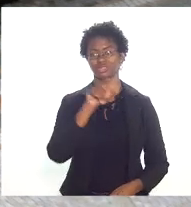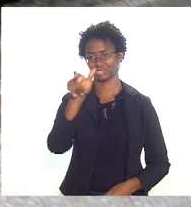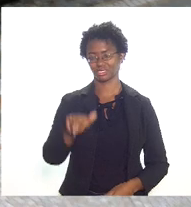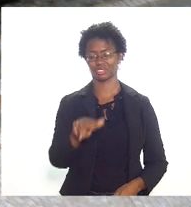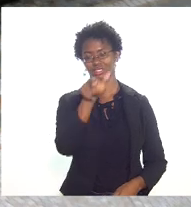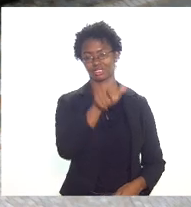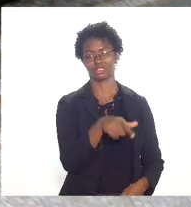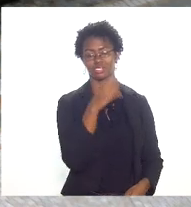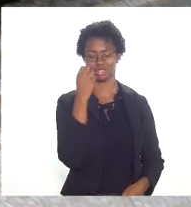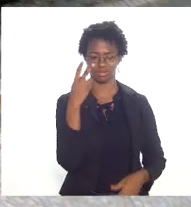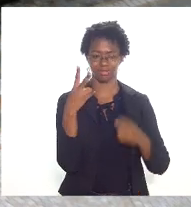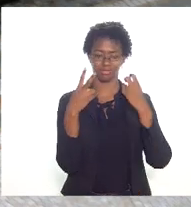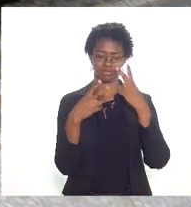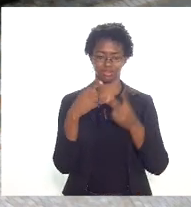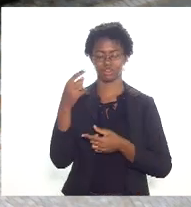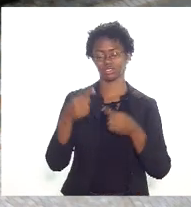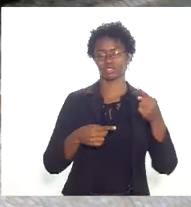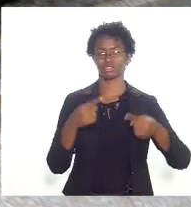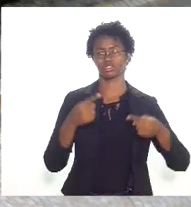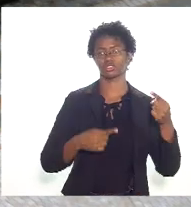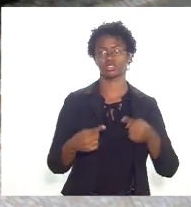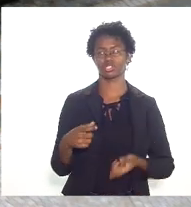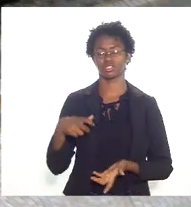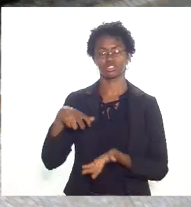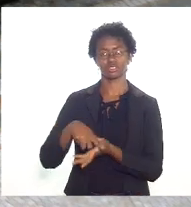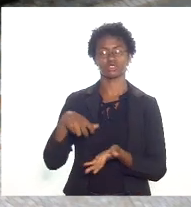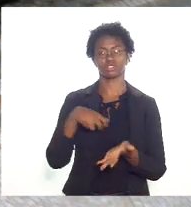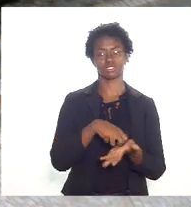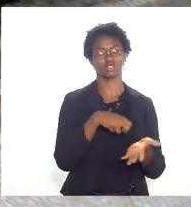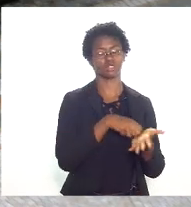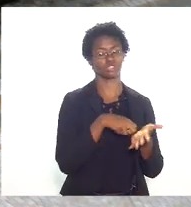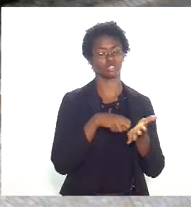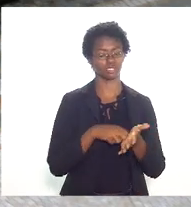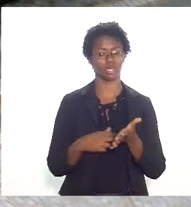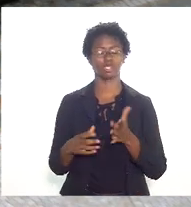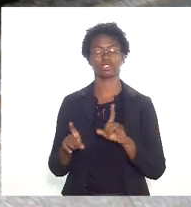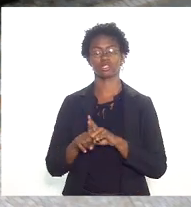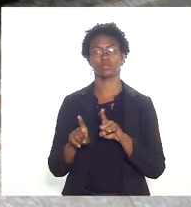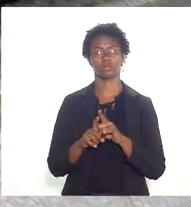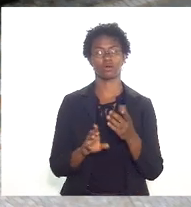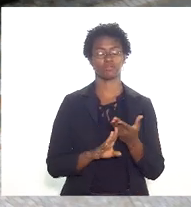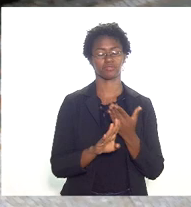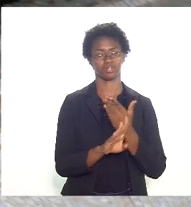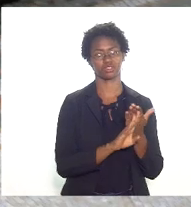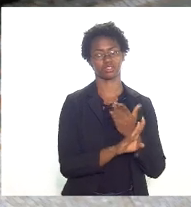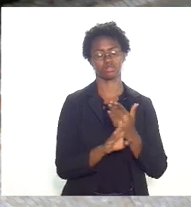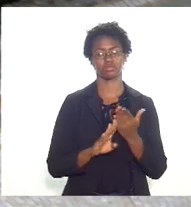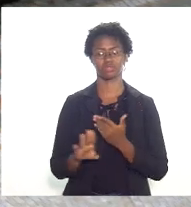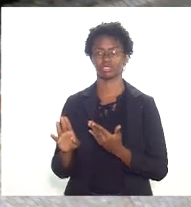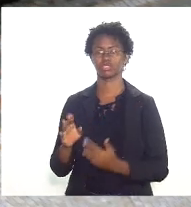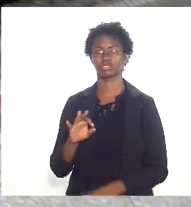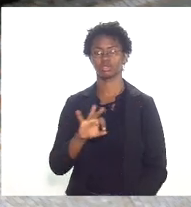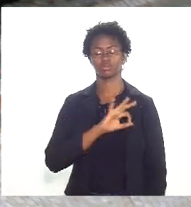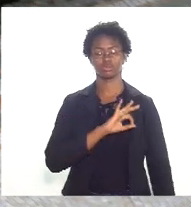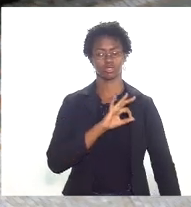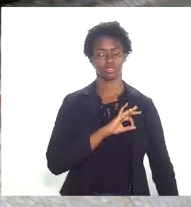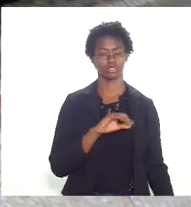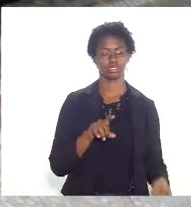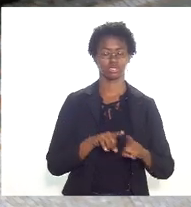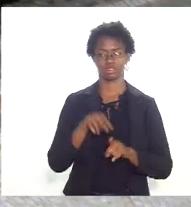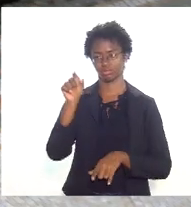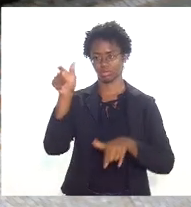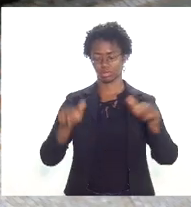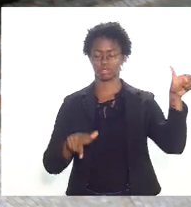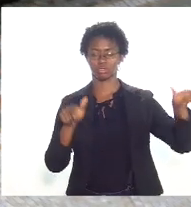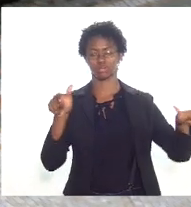possa rever toda a questão toda a discussão das punições das exclusões da polícia militar e também os servidores militares